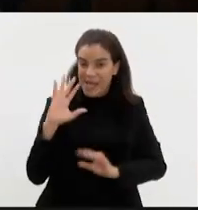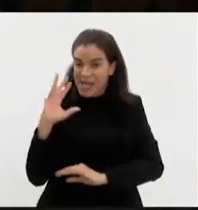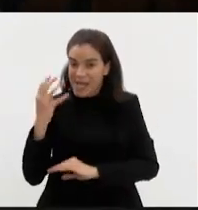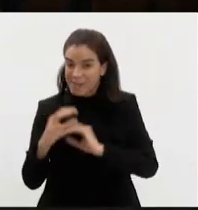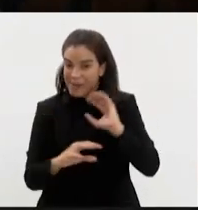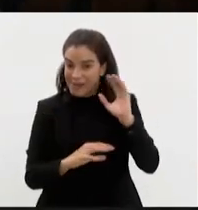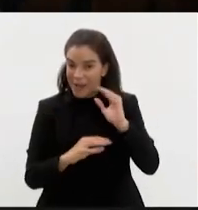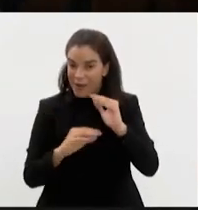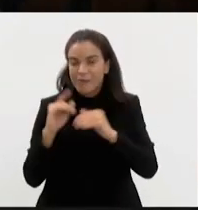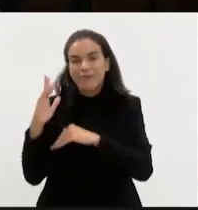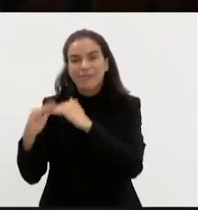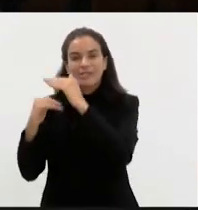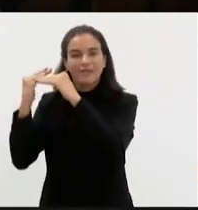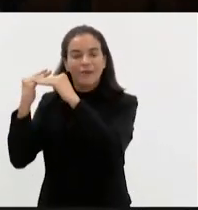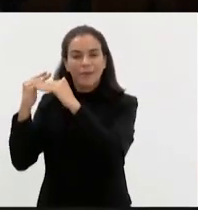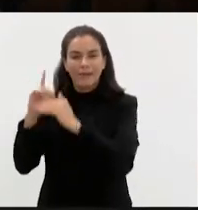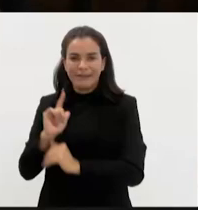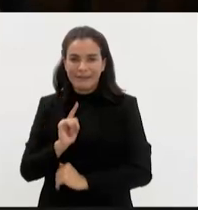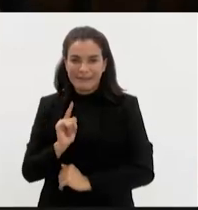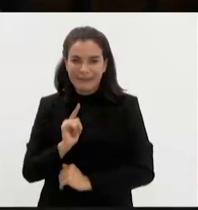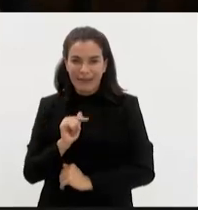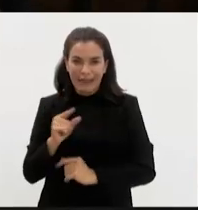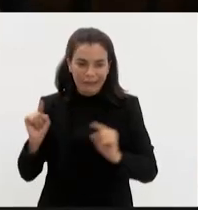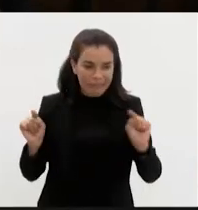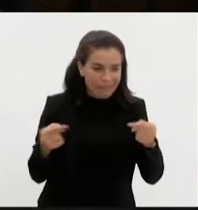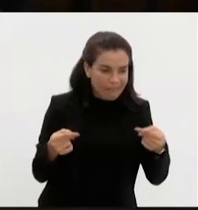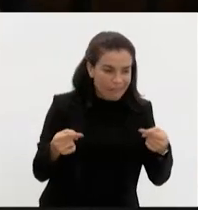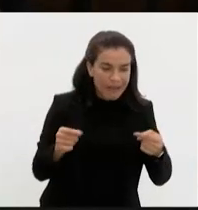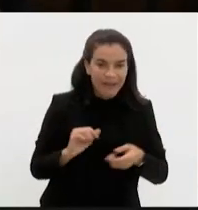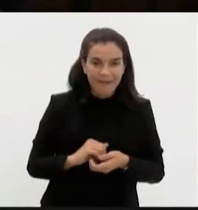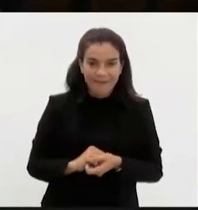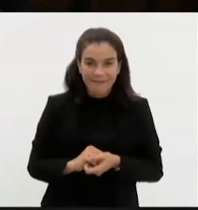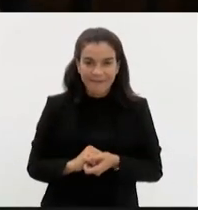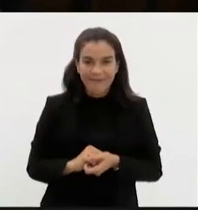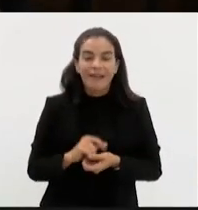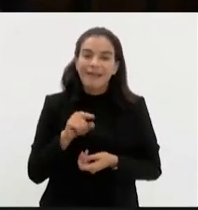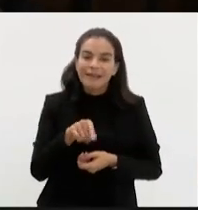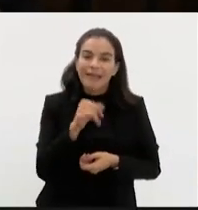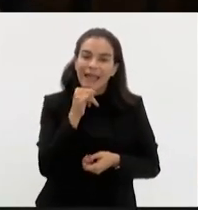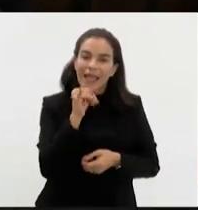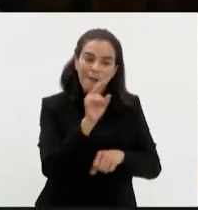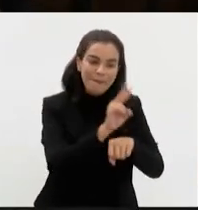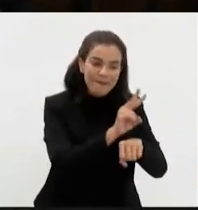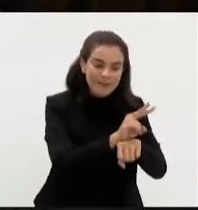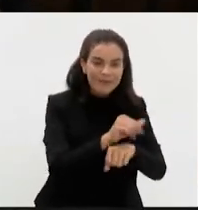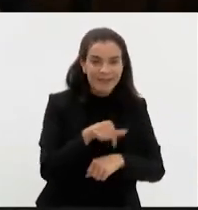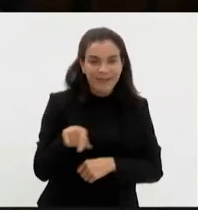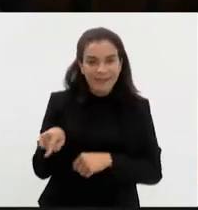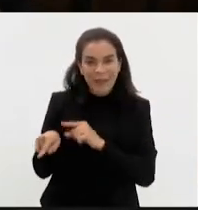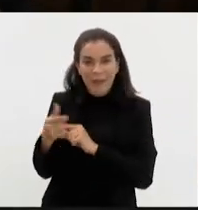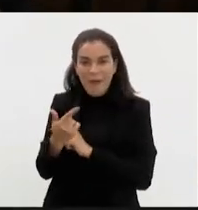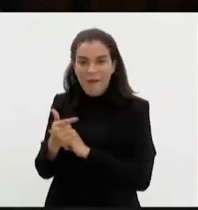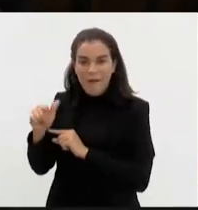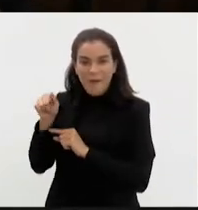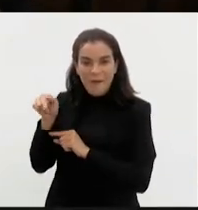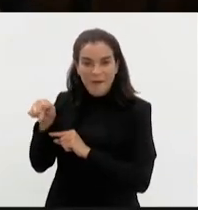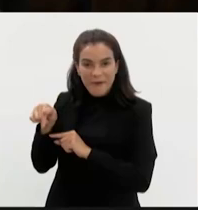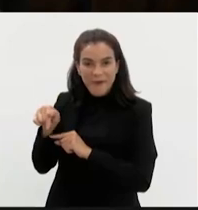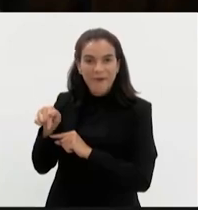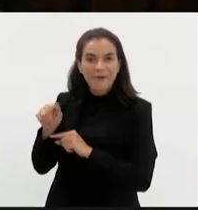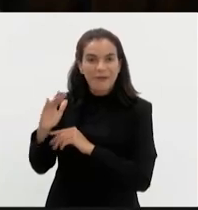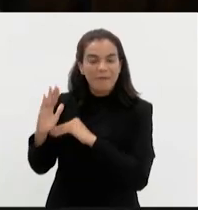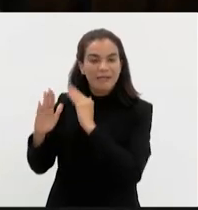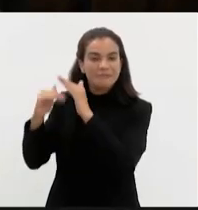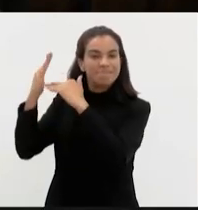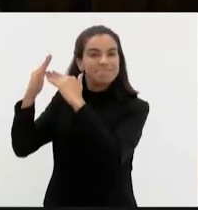desenvolvimento numa eventual contraposição né uma agenda preservacionista uma agenda mais